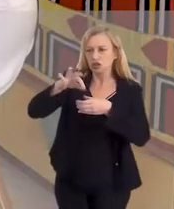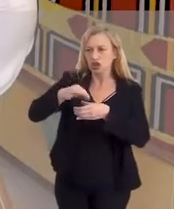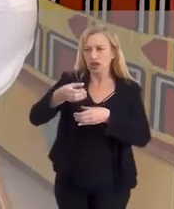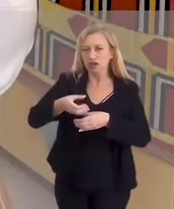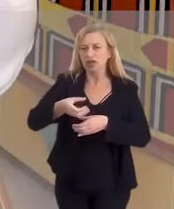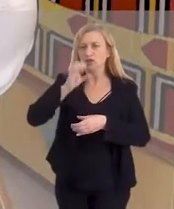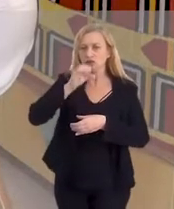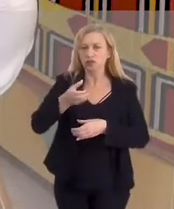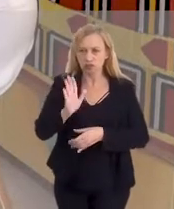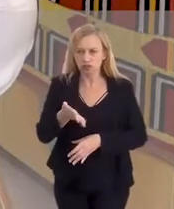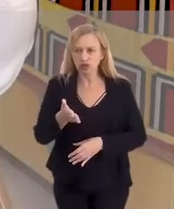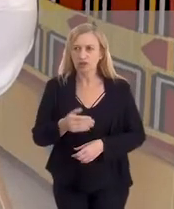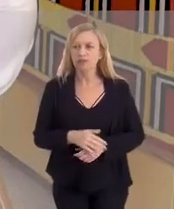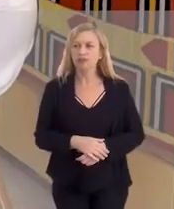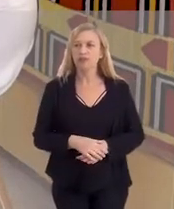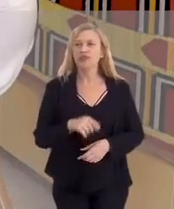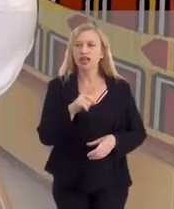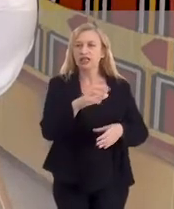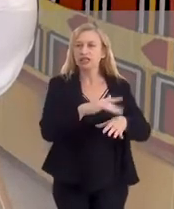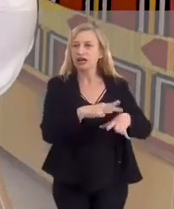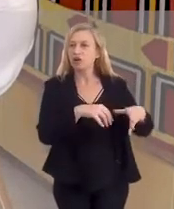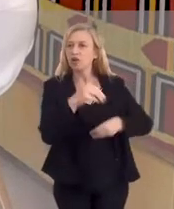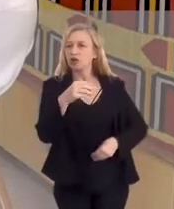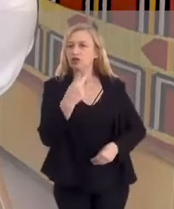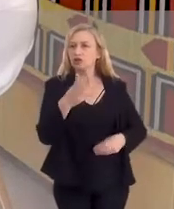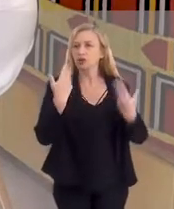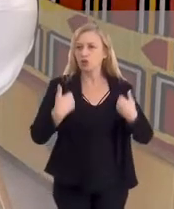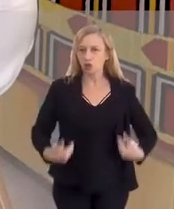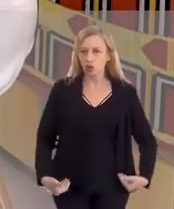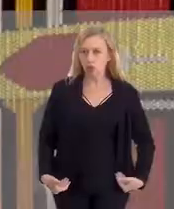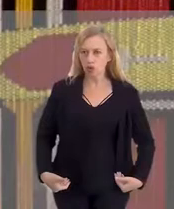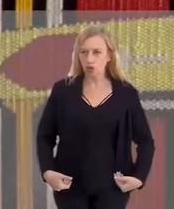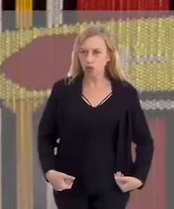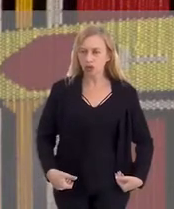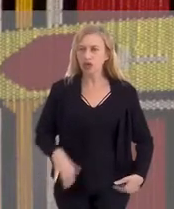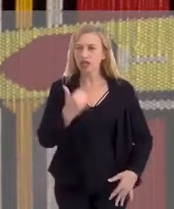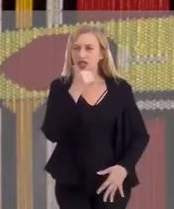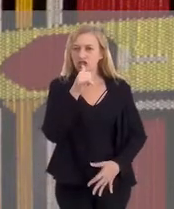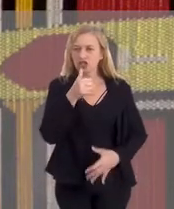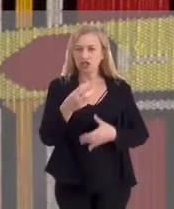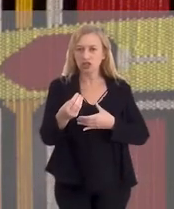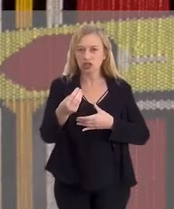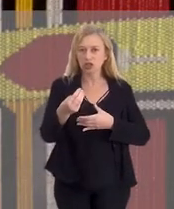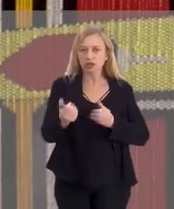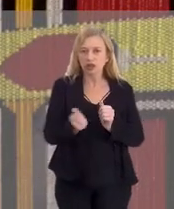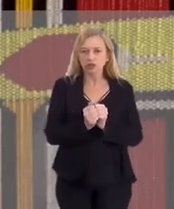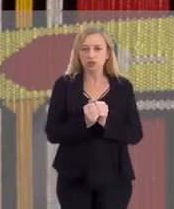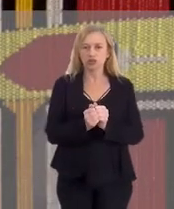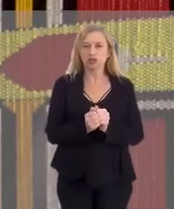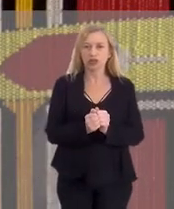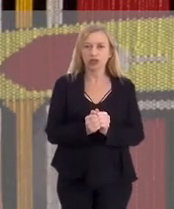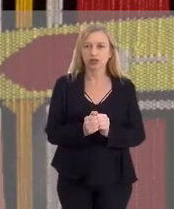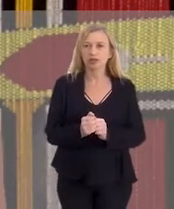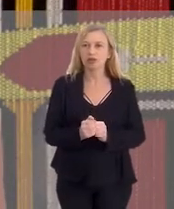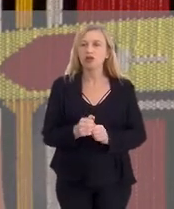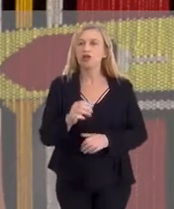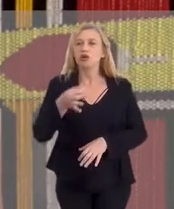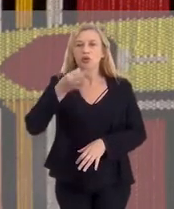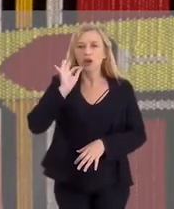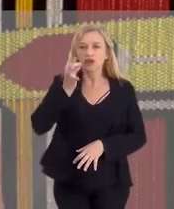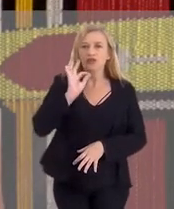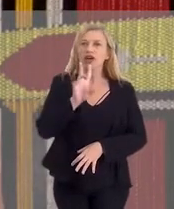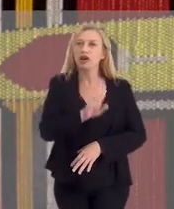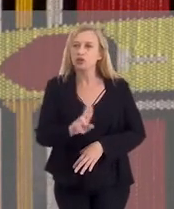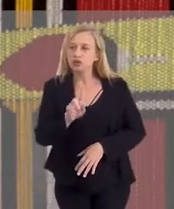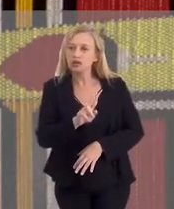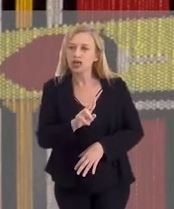tenha alguma erva dentro, né? Porque ali está curando o teu corpo, né? Você está trazendo as energias para perto de você. Então,